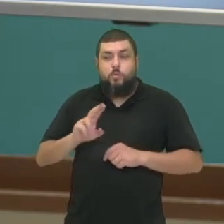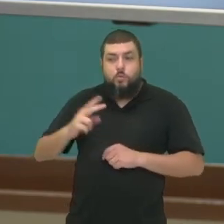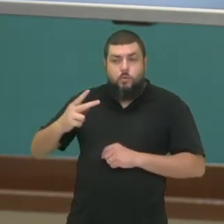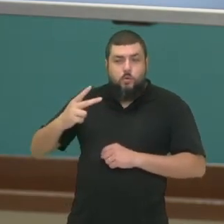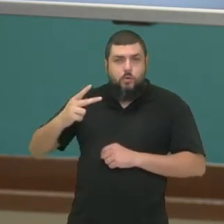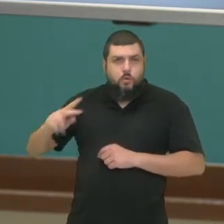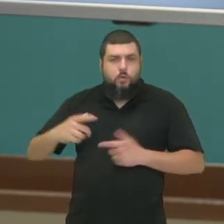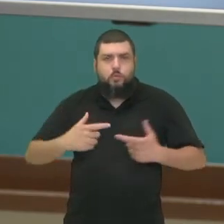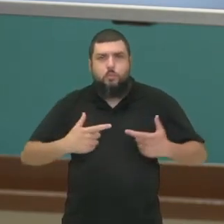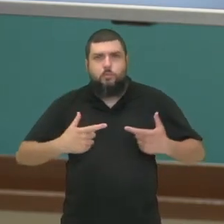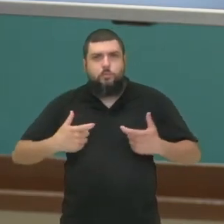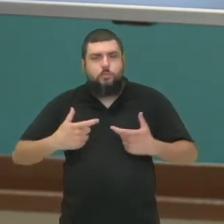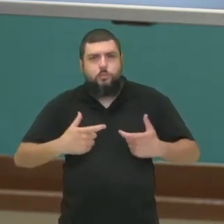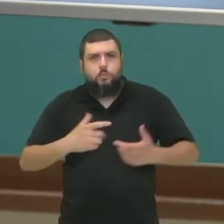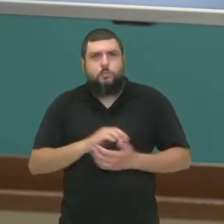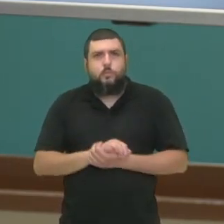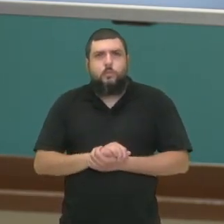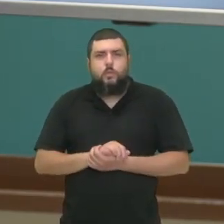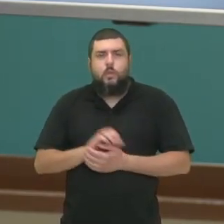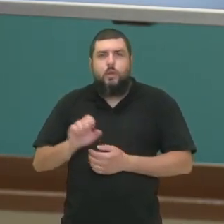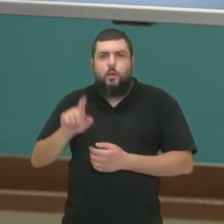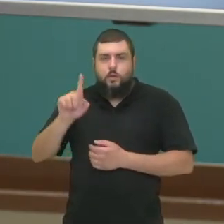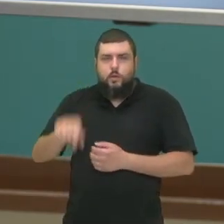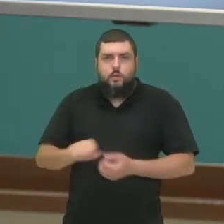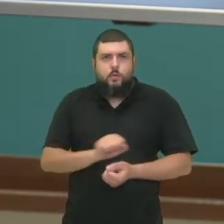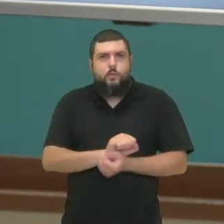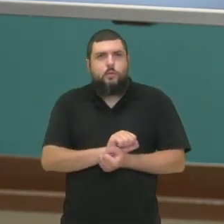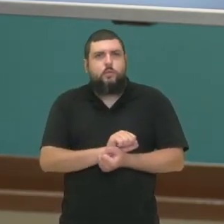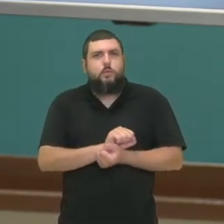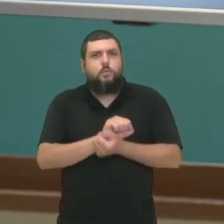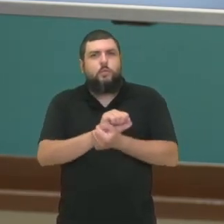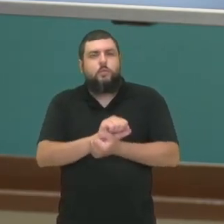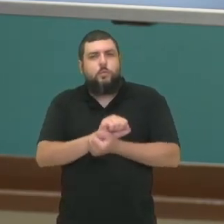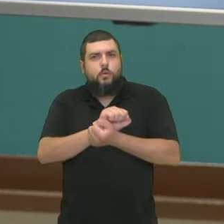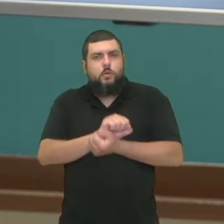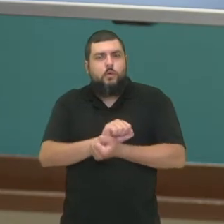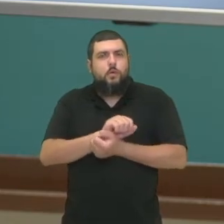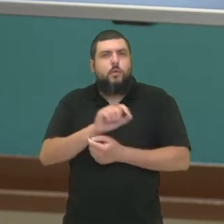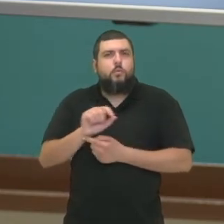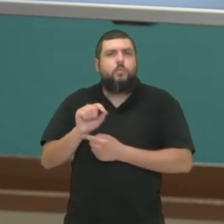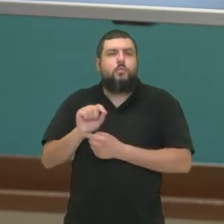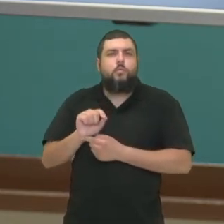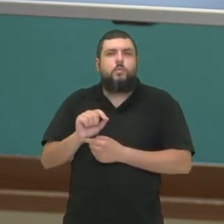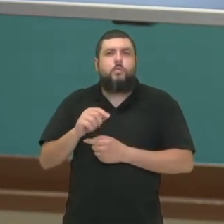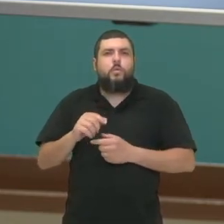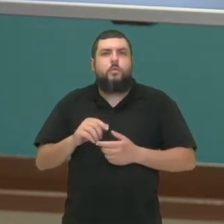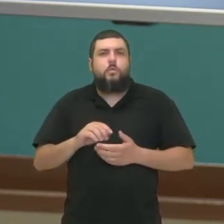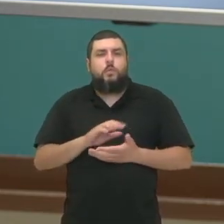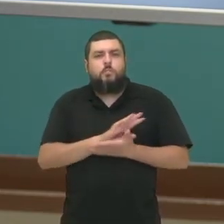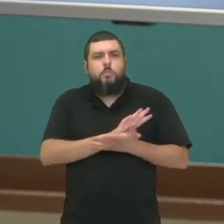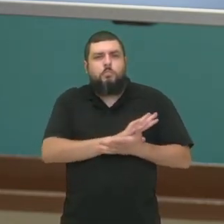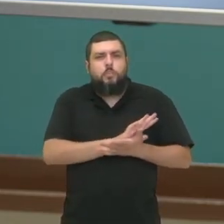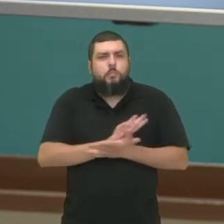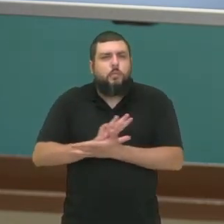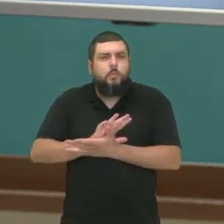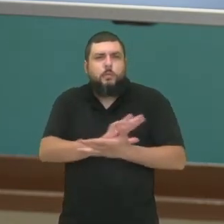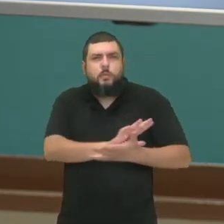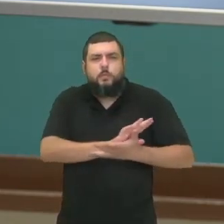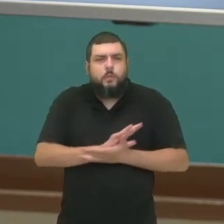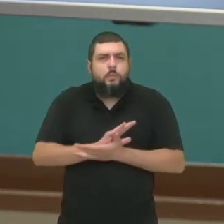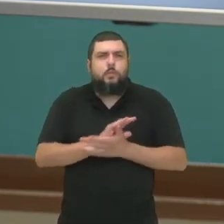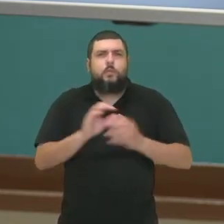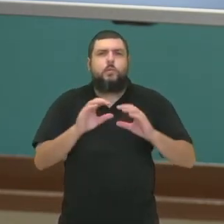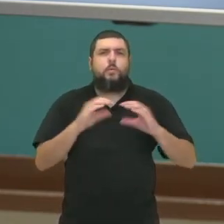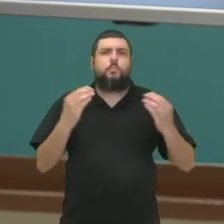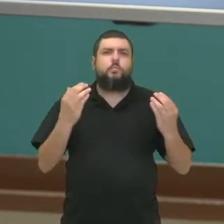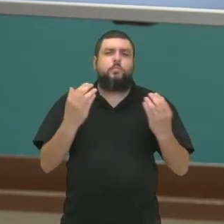gladiador. Espartaco era um escravizado que lutava nas chamadas arenas de gladiadores. Era uma espécie de um